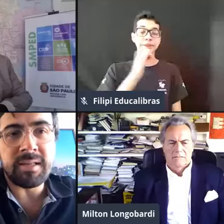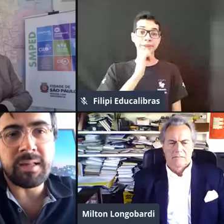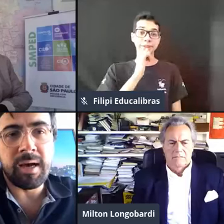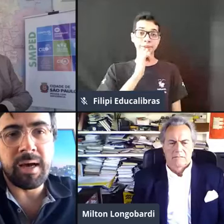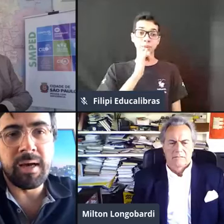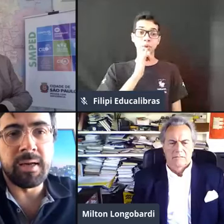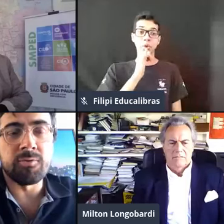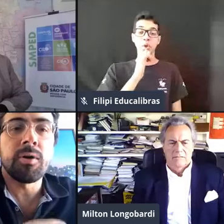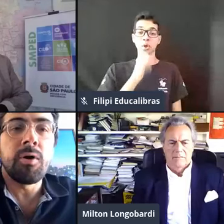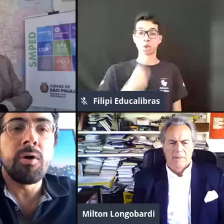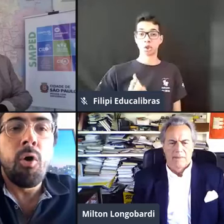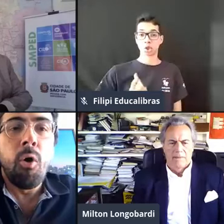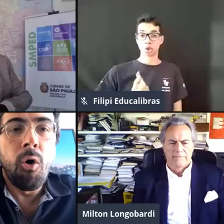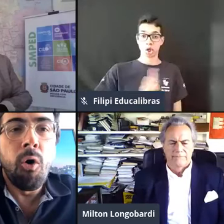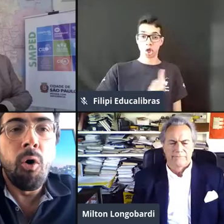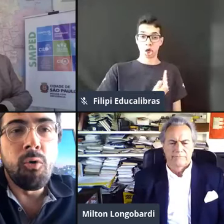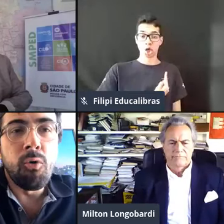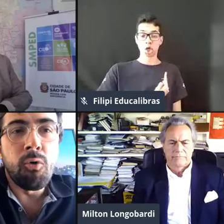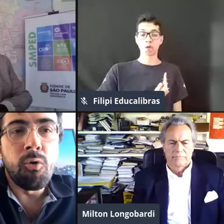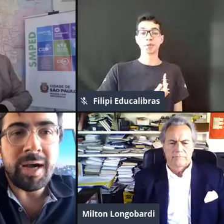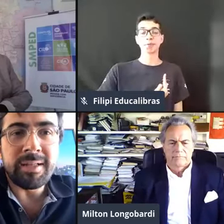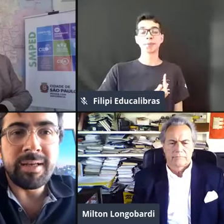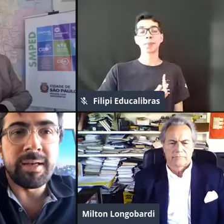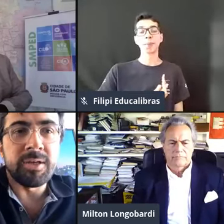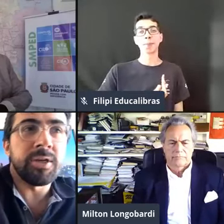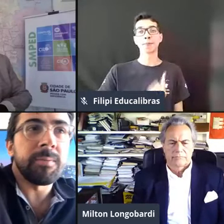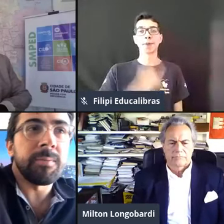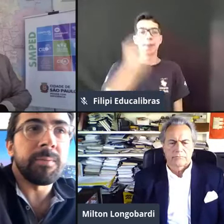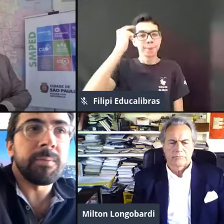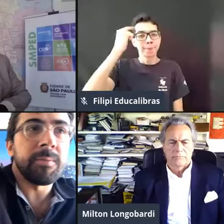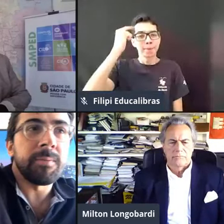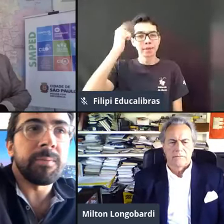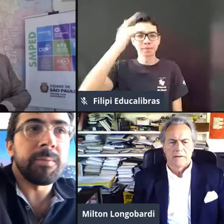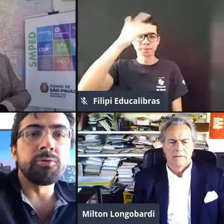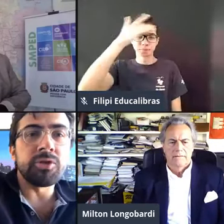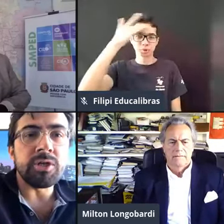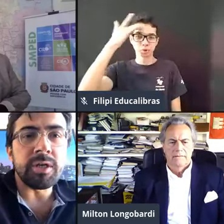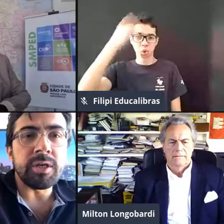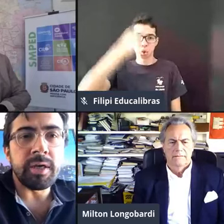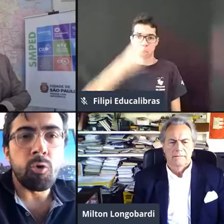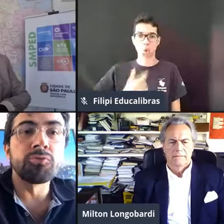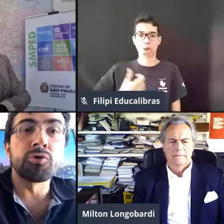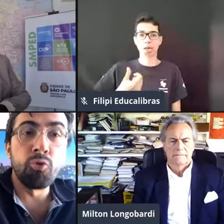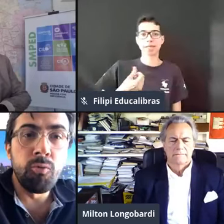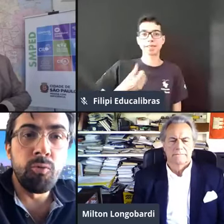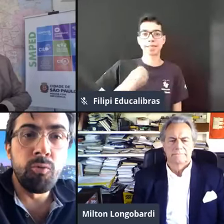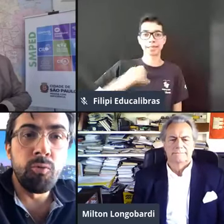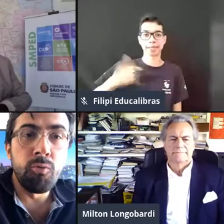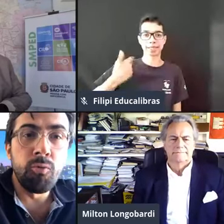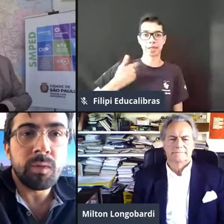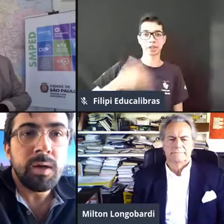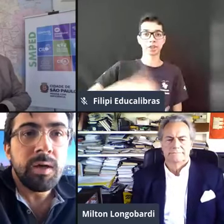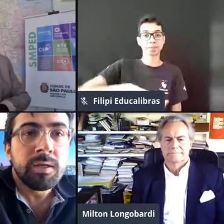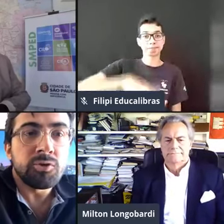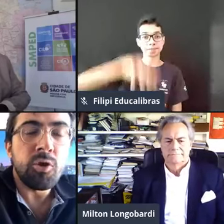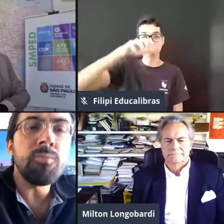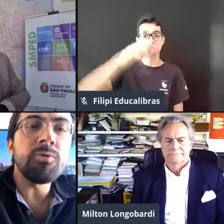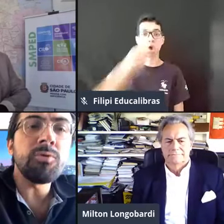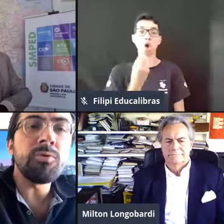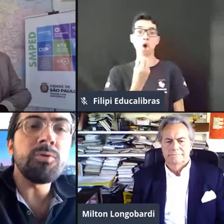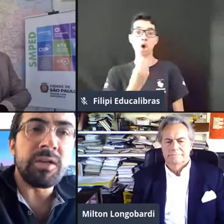60 anos ou o cadeirante como grupos de consumo,